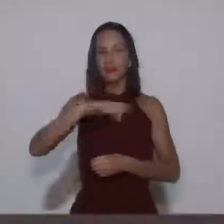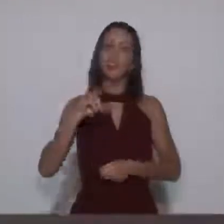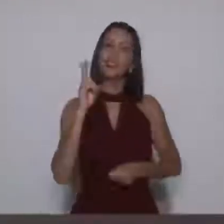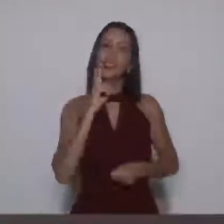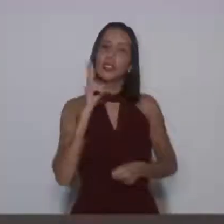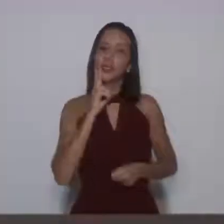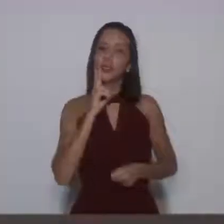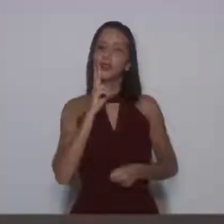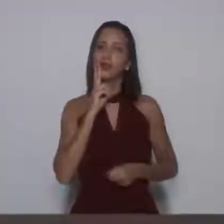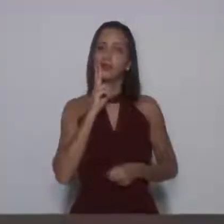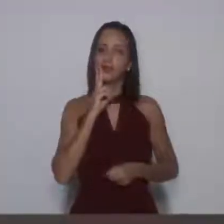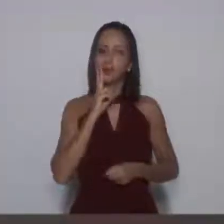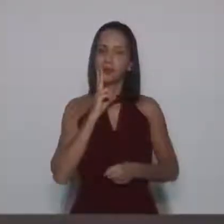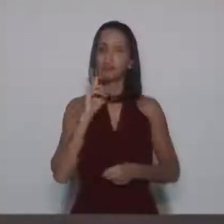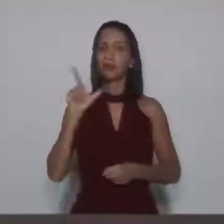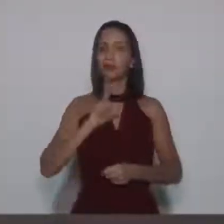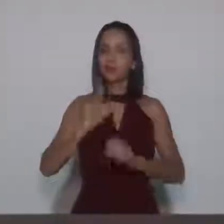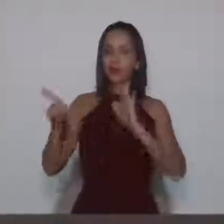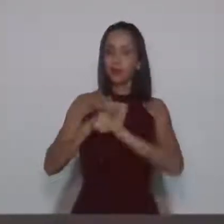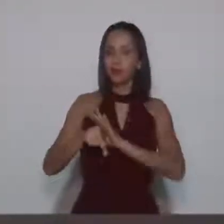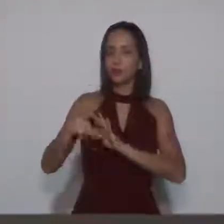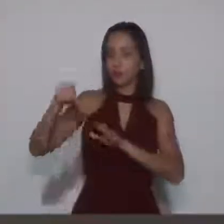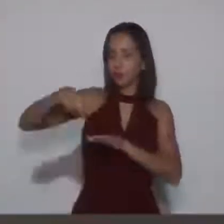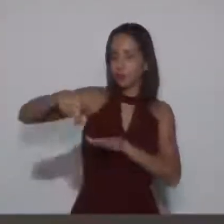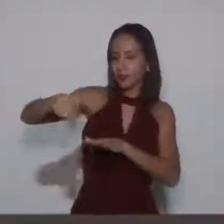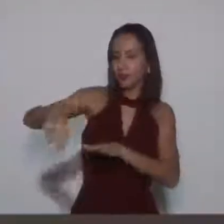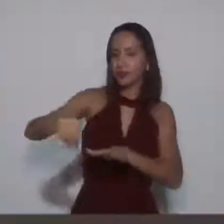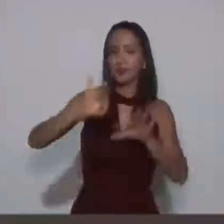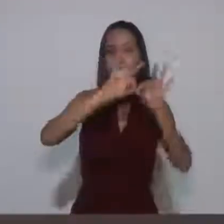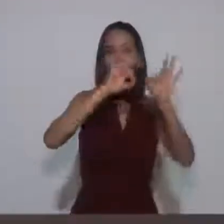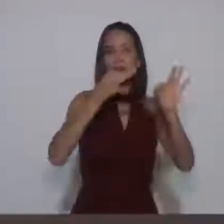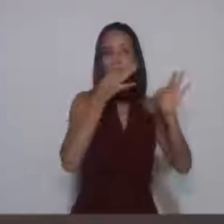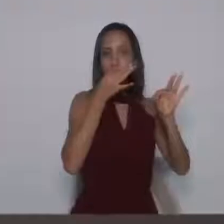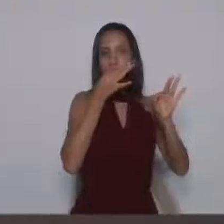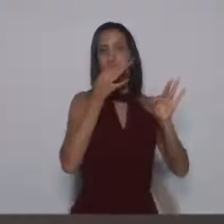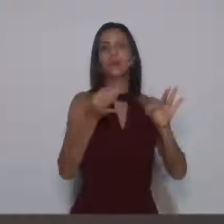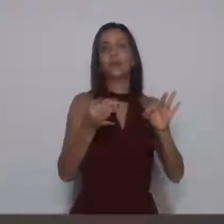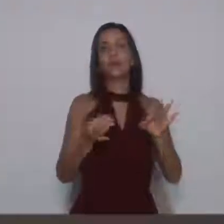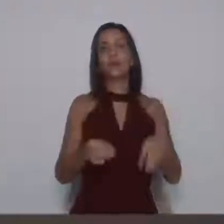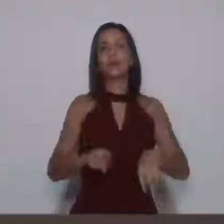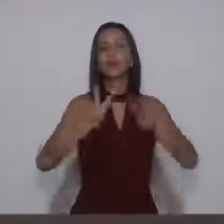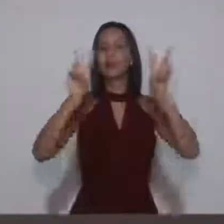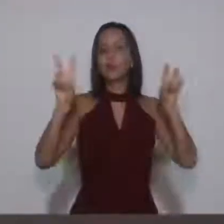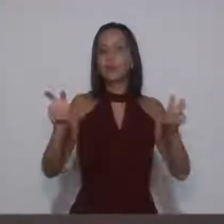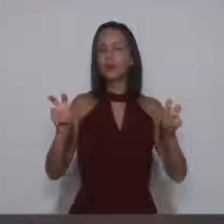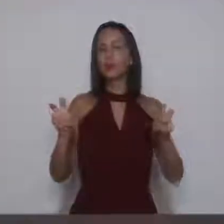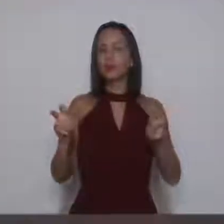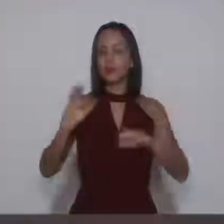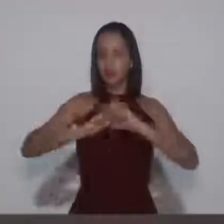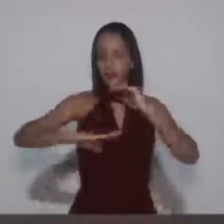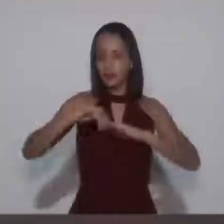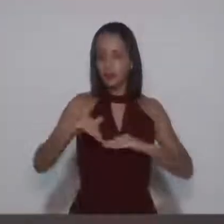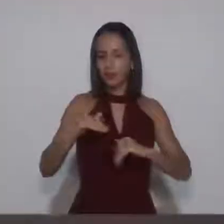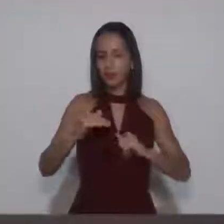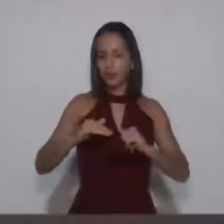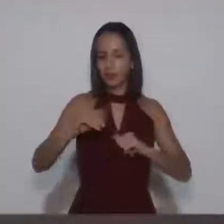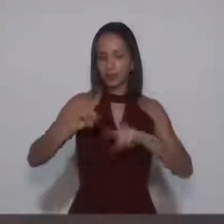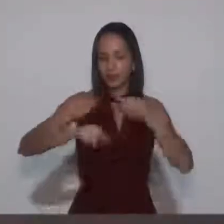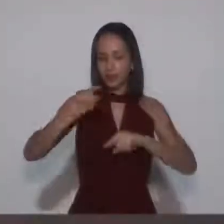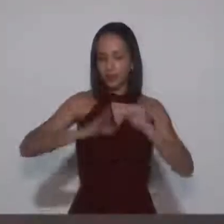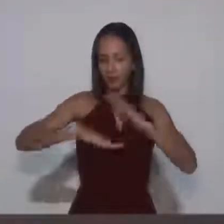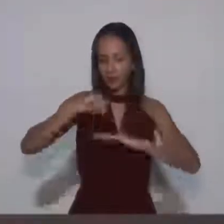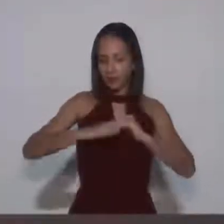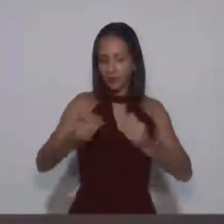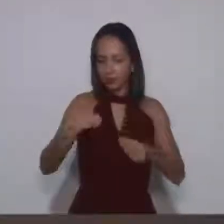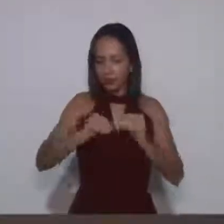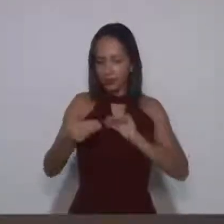os produtores parreirais, né, os plantadores de uva, a questão do artesanato, a questão que faço um destaque ao